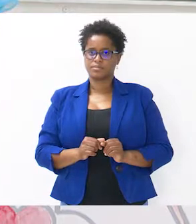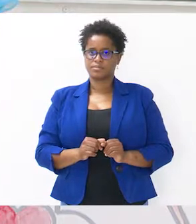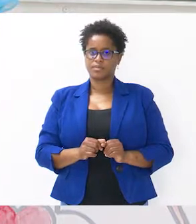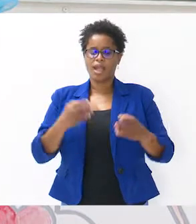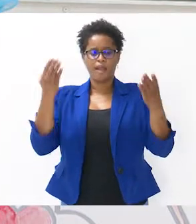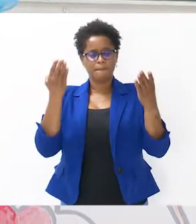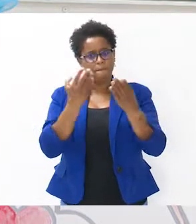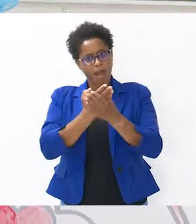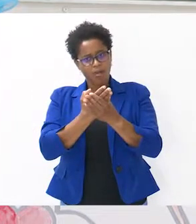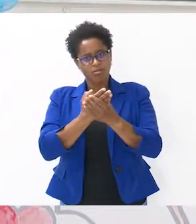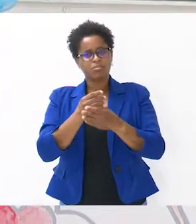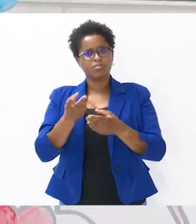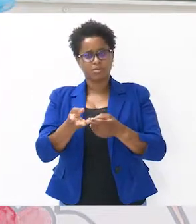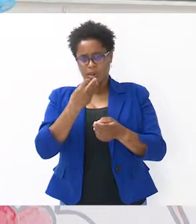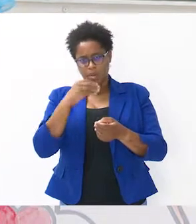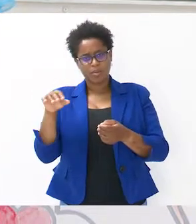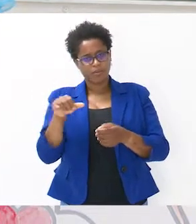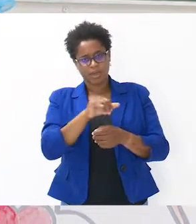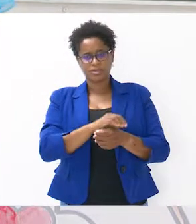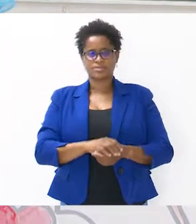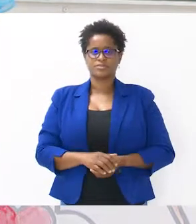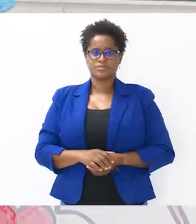pão para a viagem.